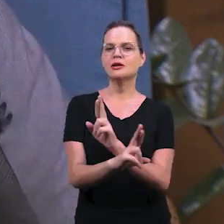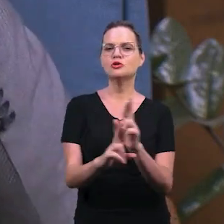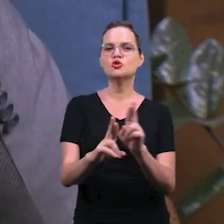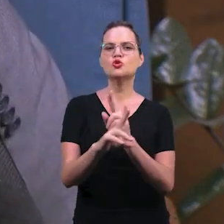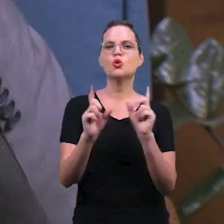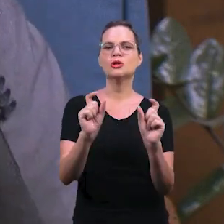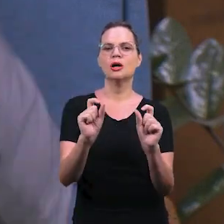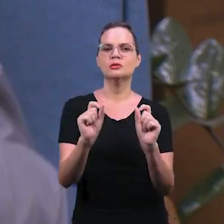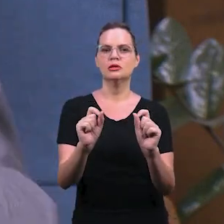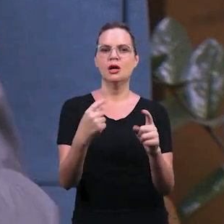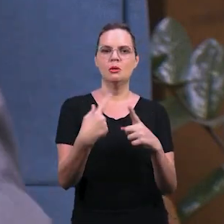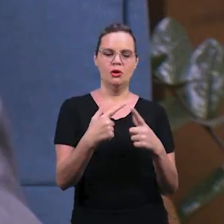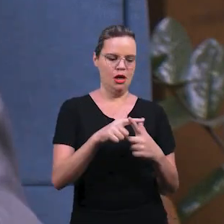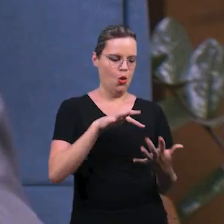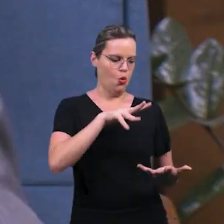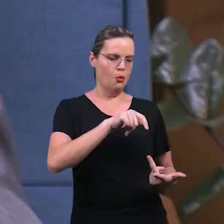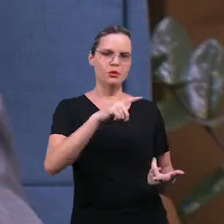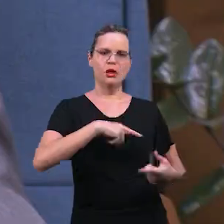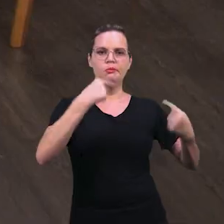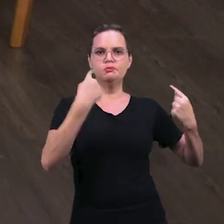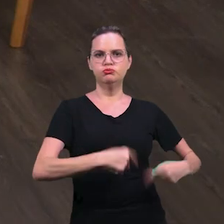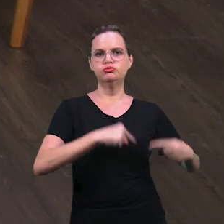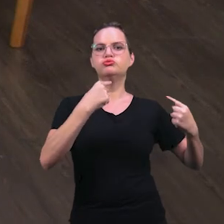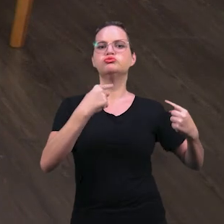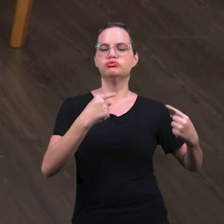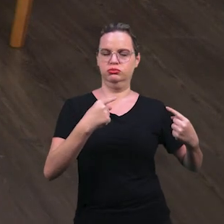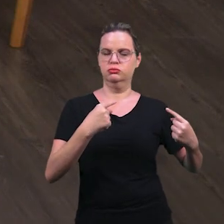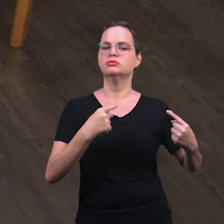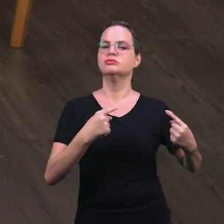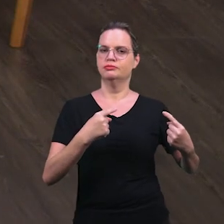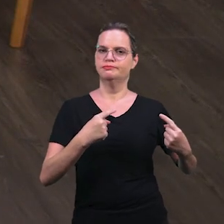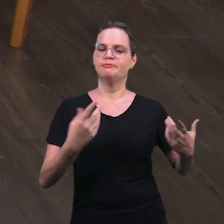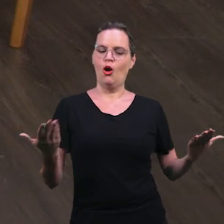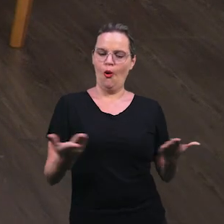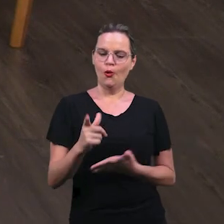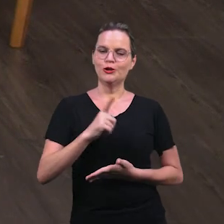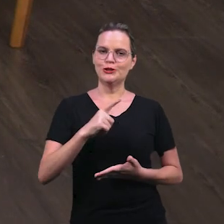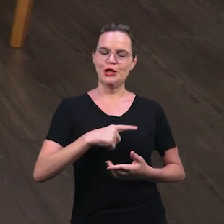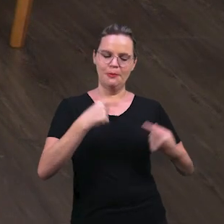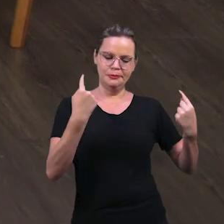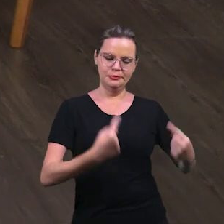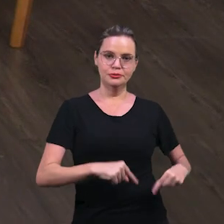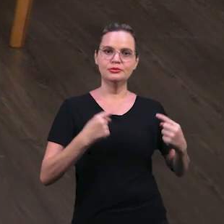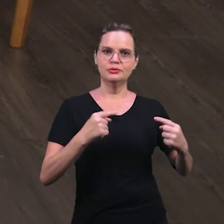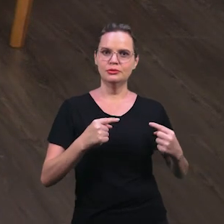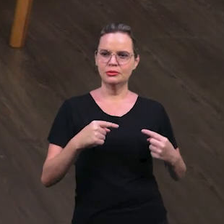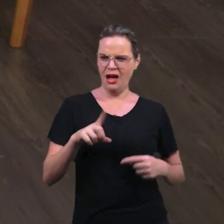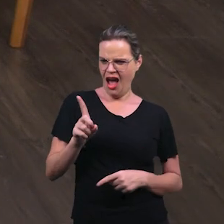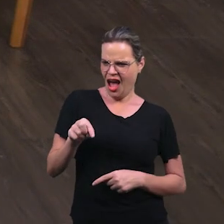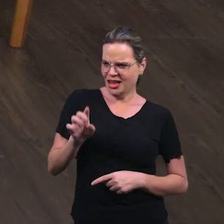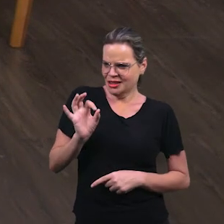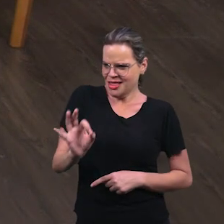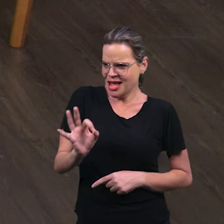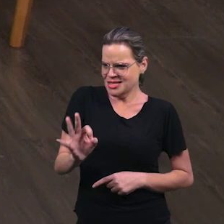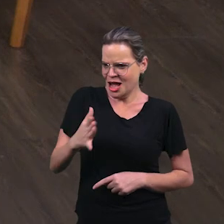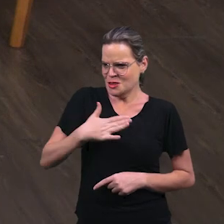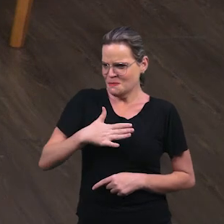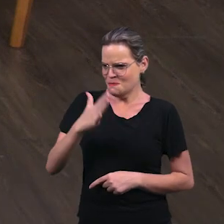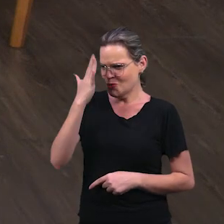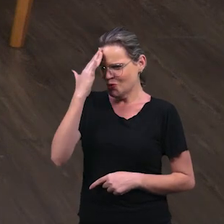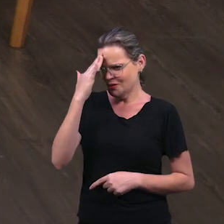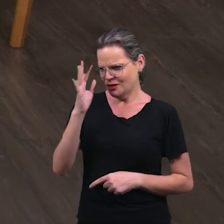a um mundo extremamente competitivo, que é o mundo que nós temos hoje, que está ao nosso redor. É isso